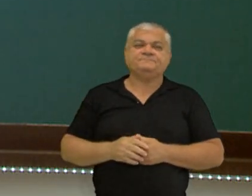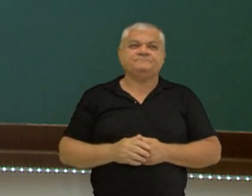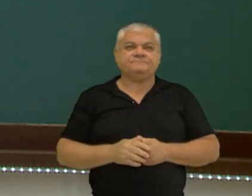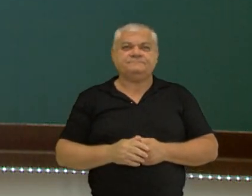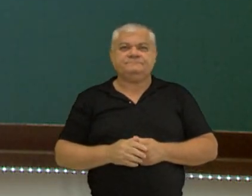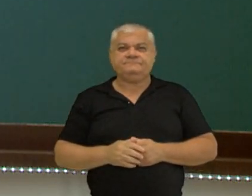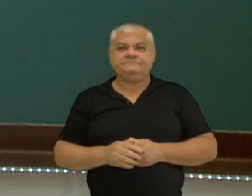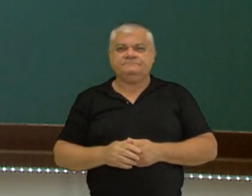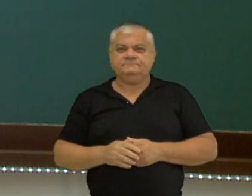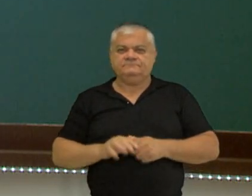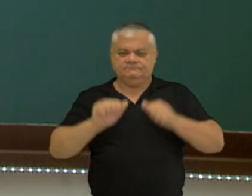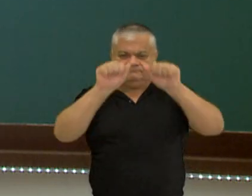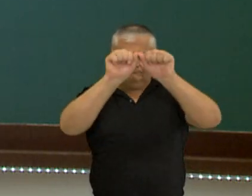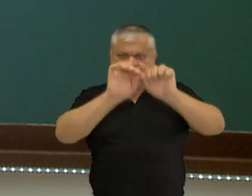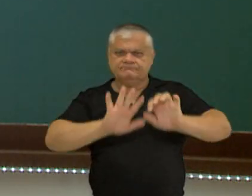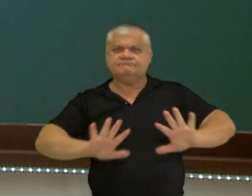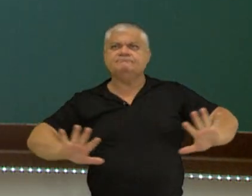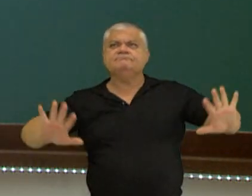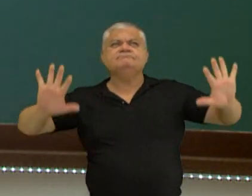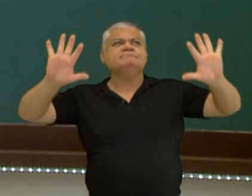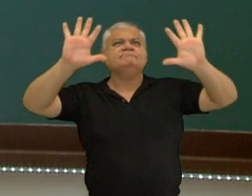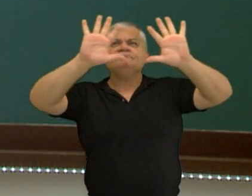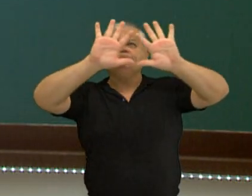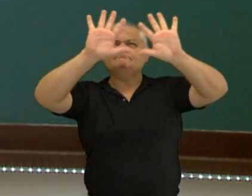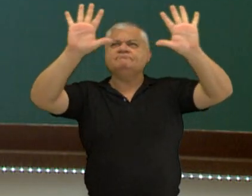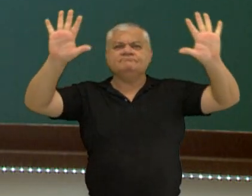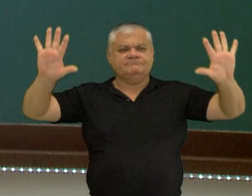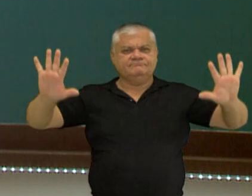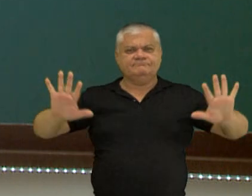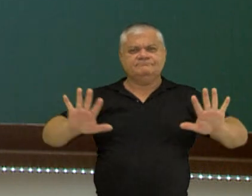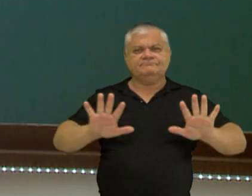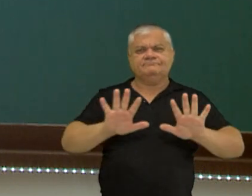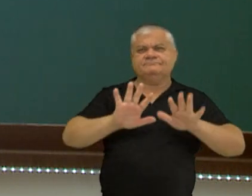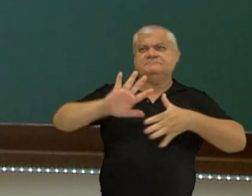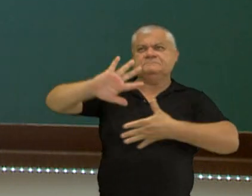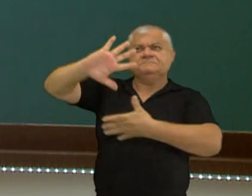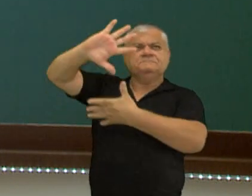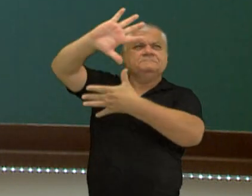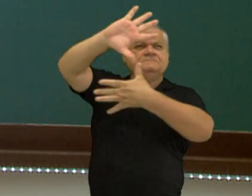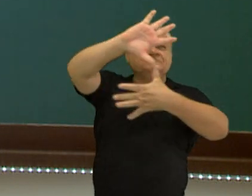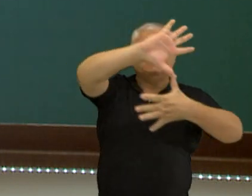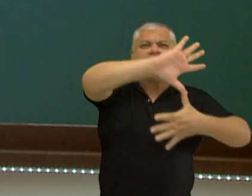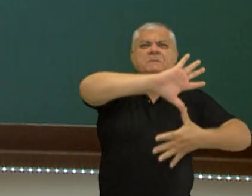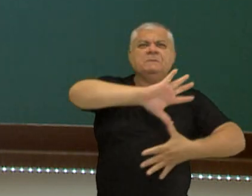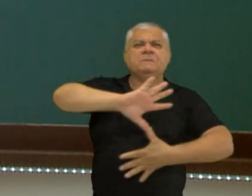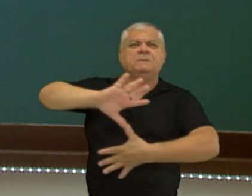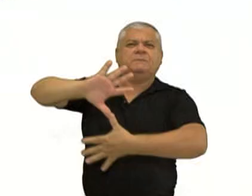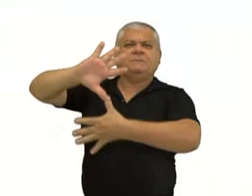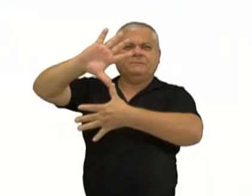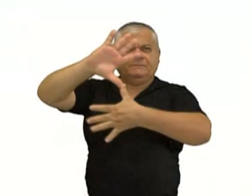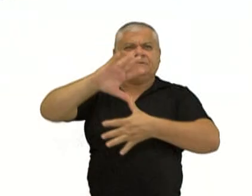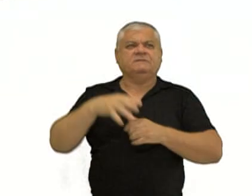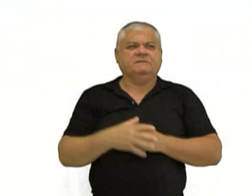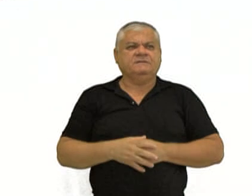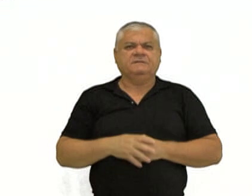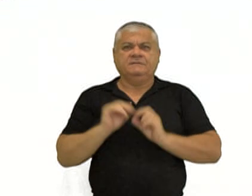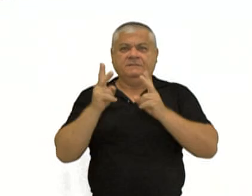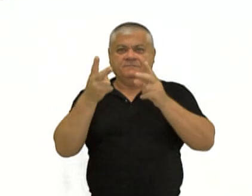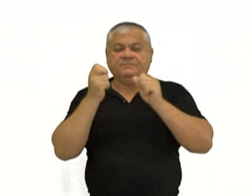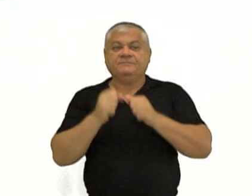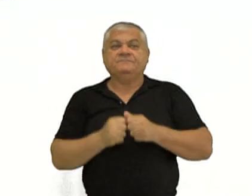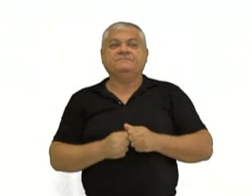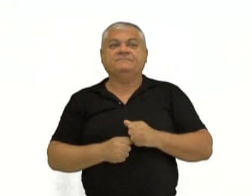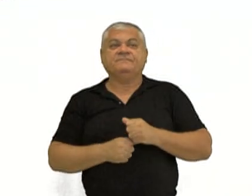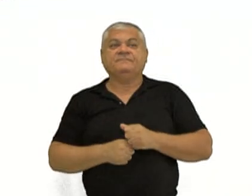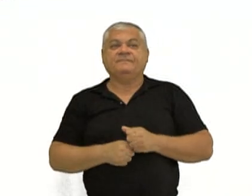planisfério. O que é o planisfério? É o mapa que mostra o mundo todo. Então, nós já conseguimos identificar